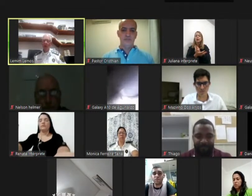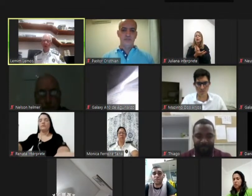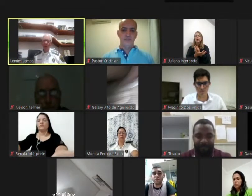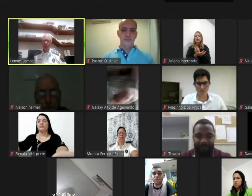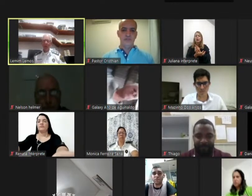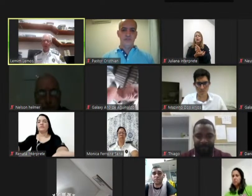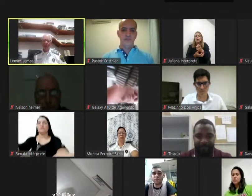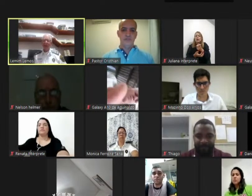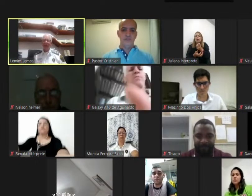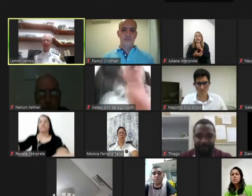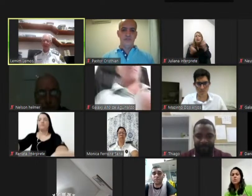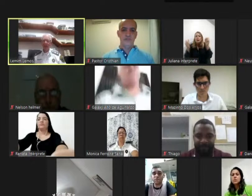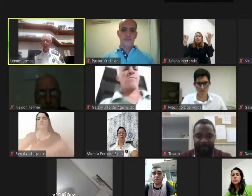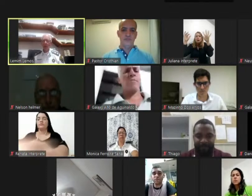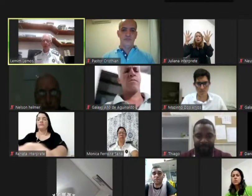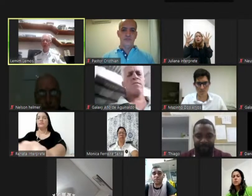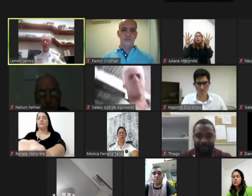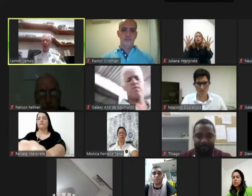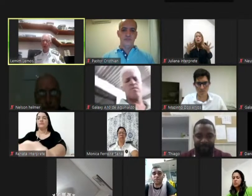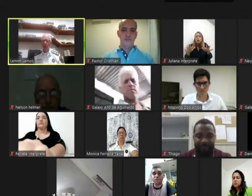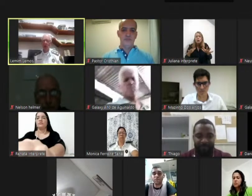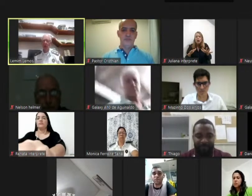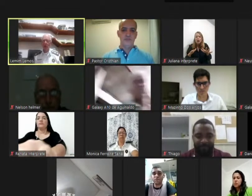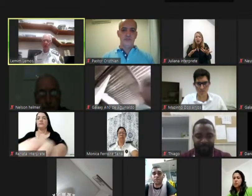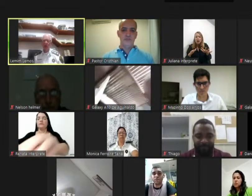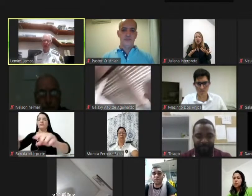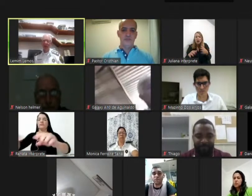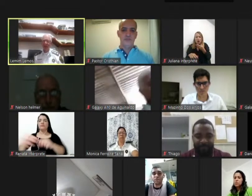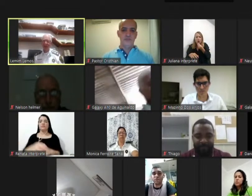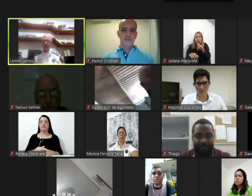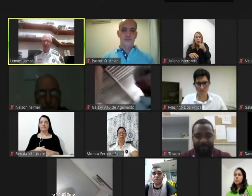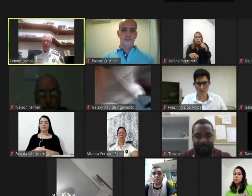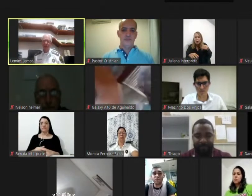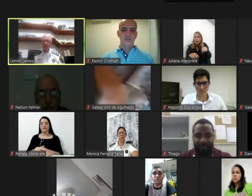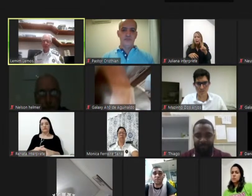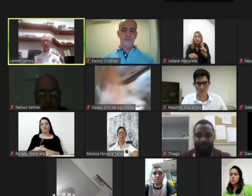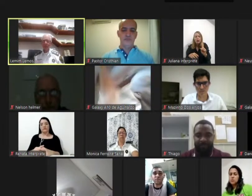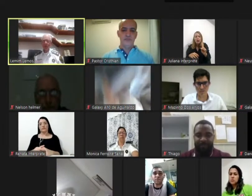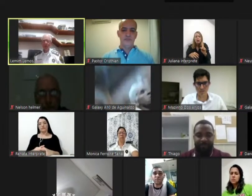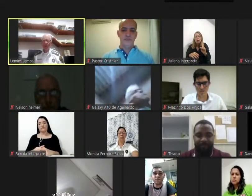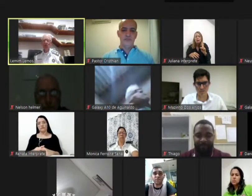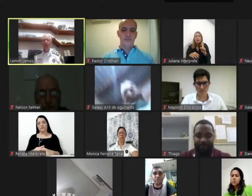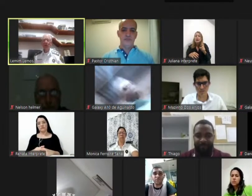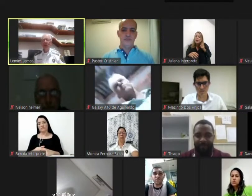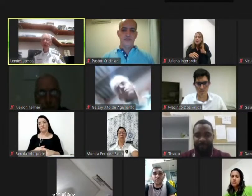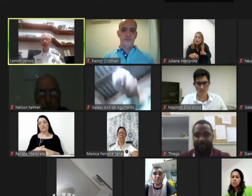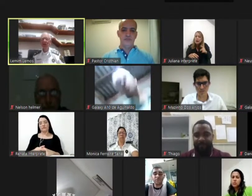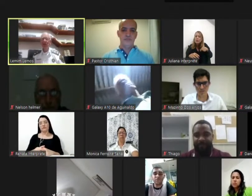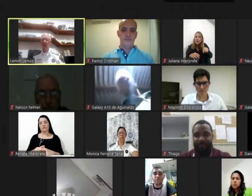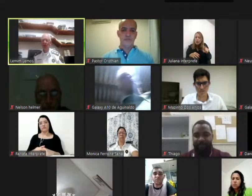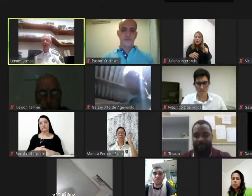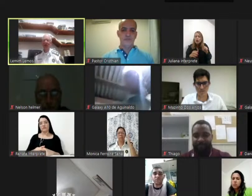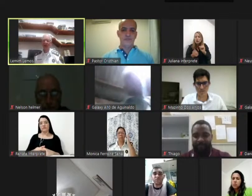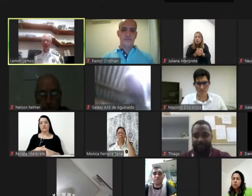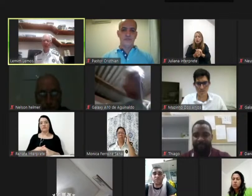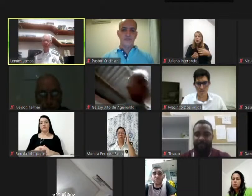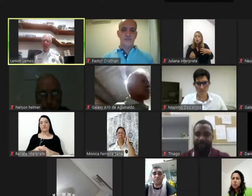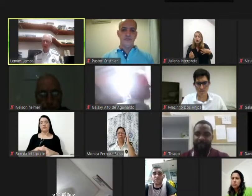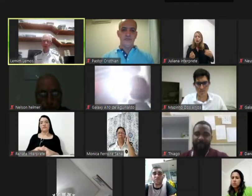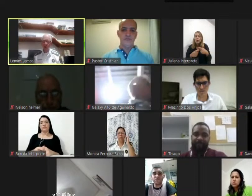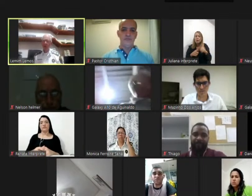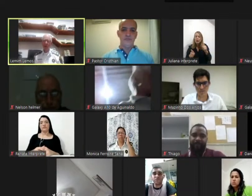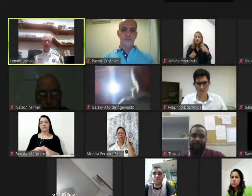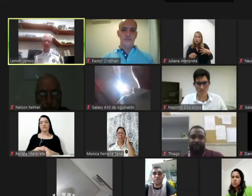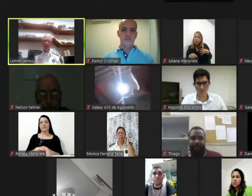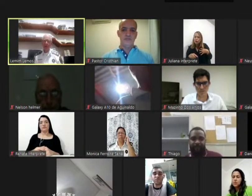não foi. Ele ia sempre com seu garoto, seu filho de 10 anos. Mas o filho insistiu em sair,